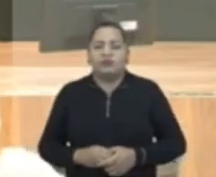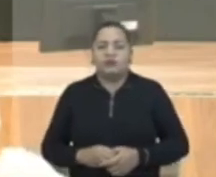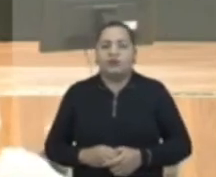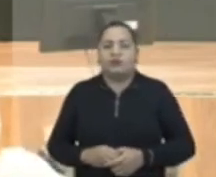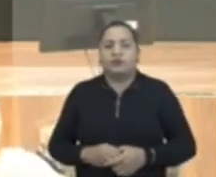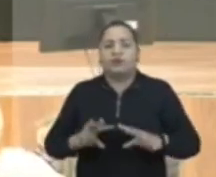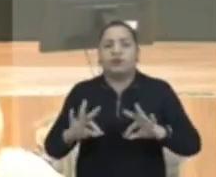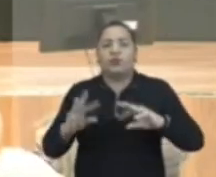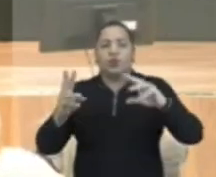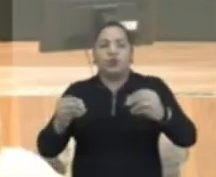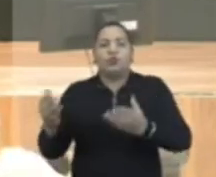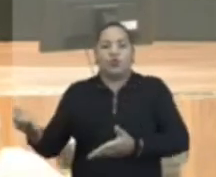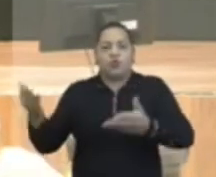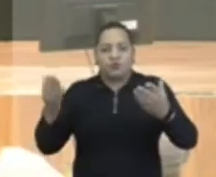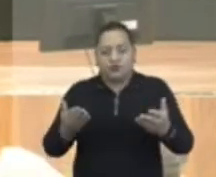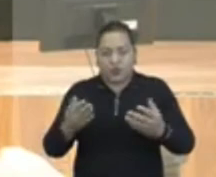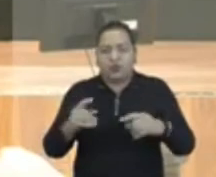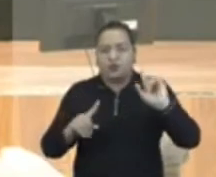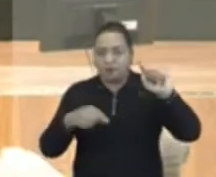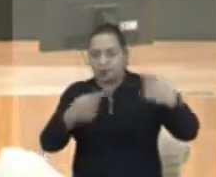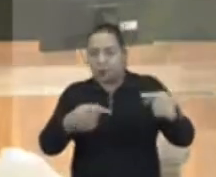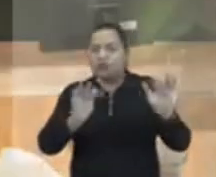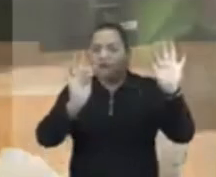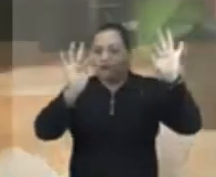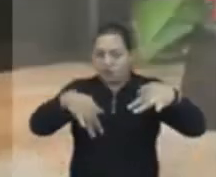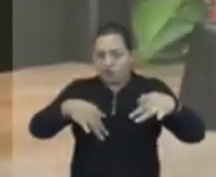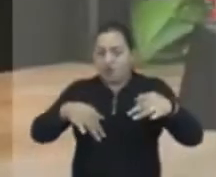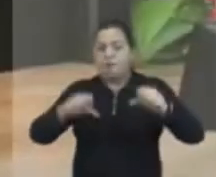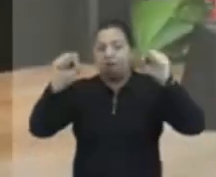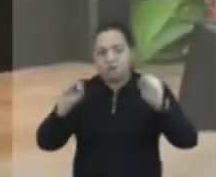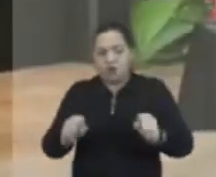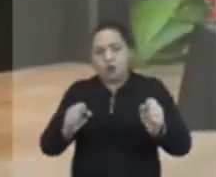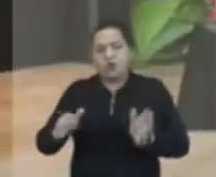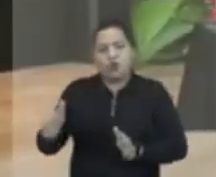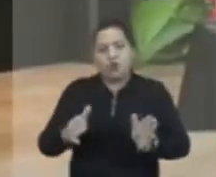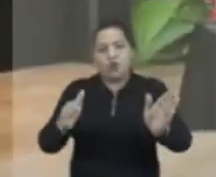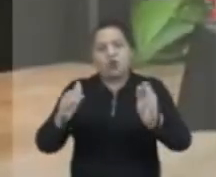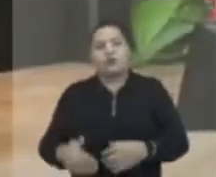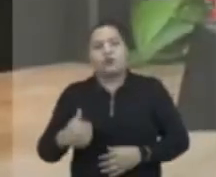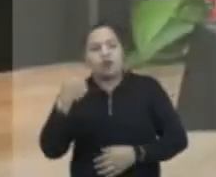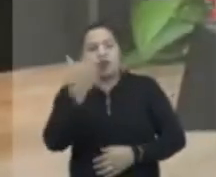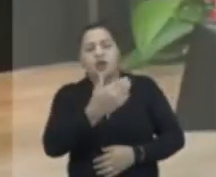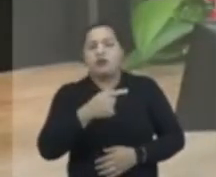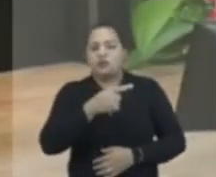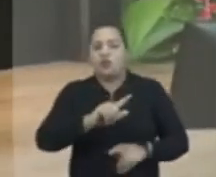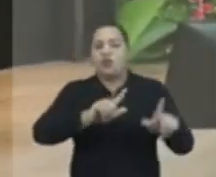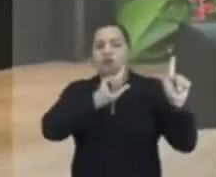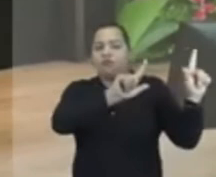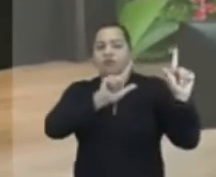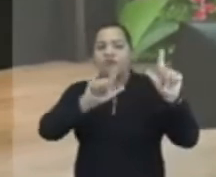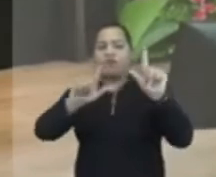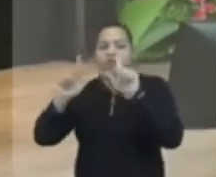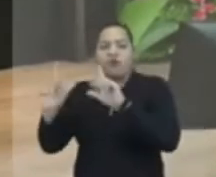Convidamos a todos para, ao final desta cerimônia, conhecerem no corredor, ao lado deste auditório, a exposição de